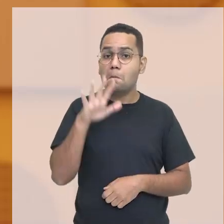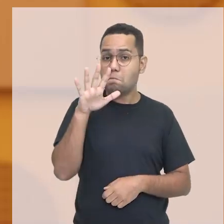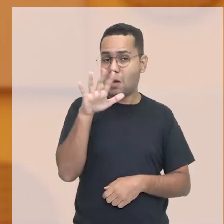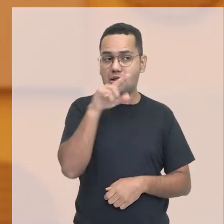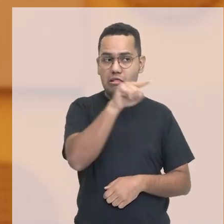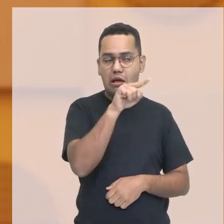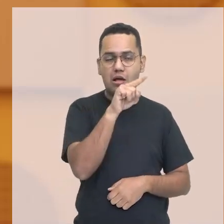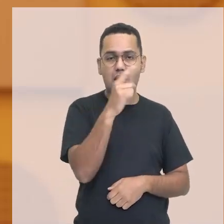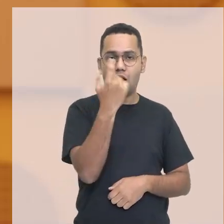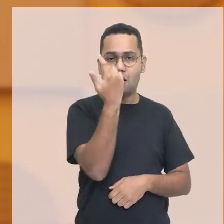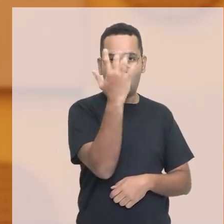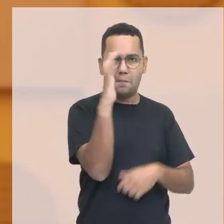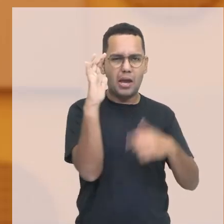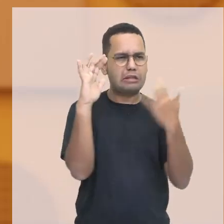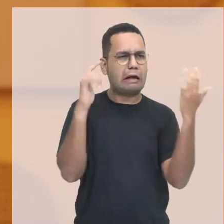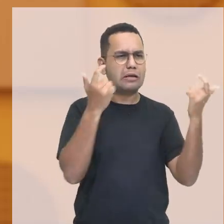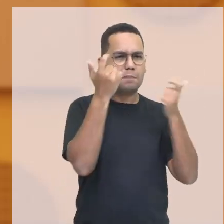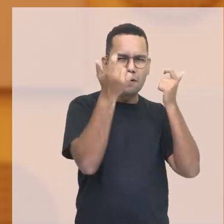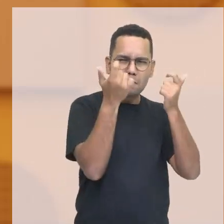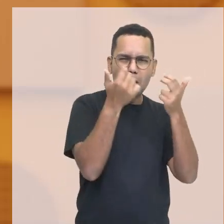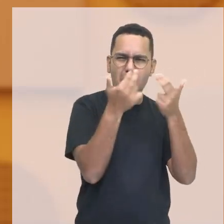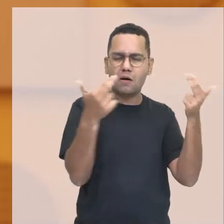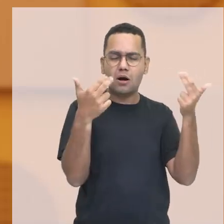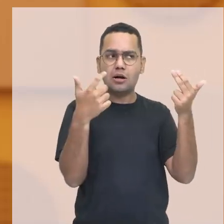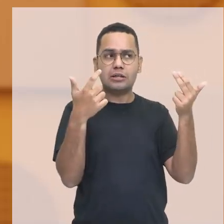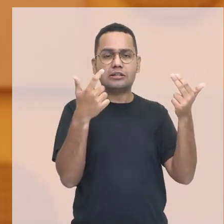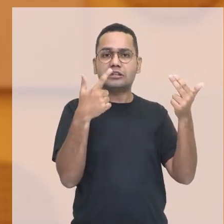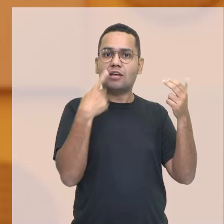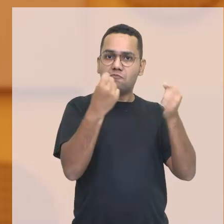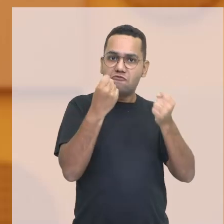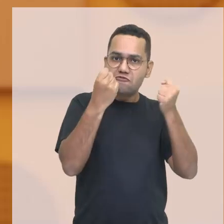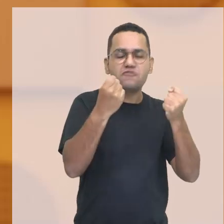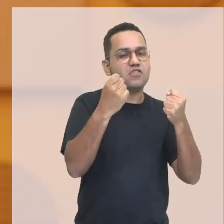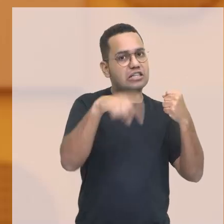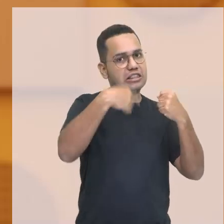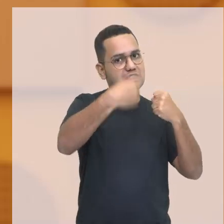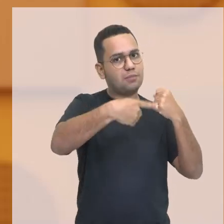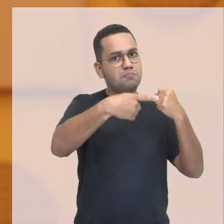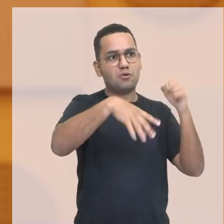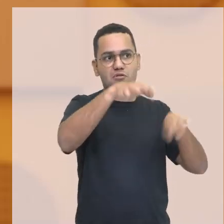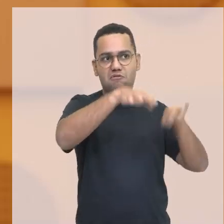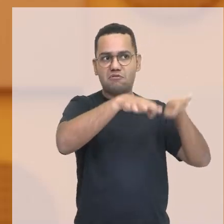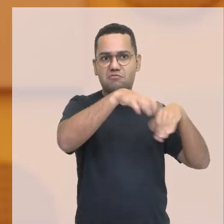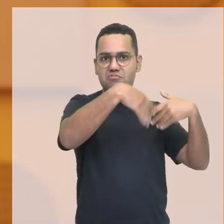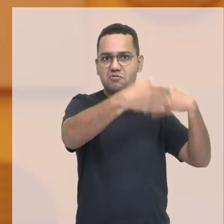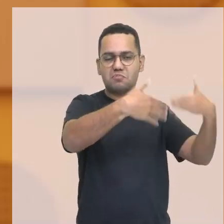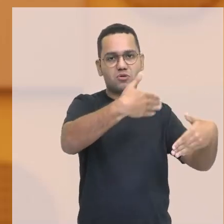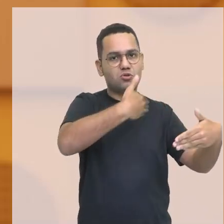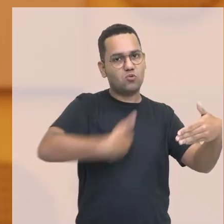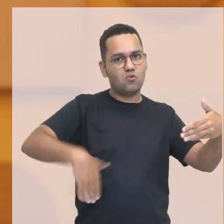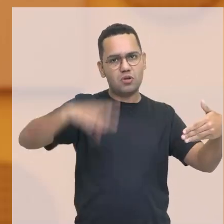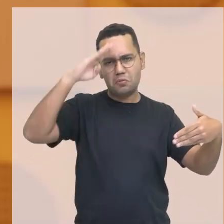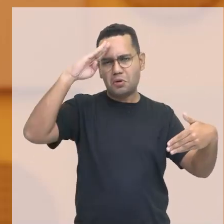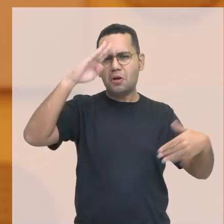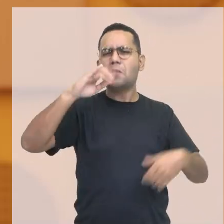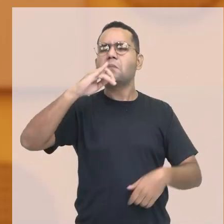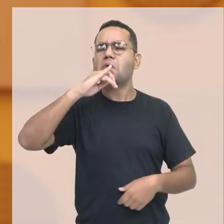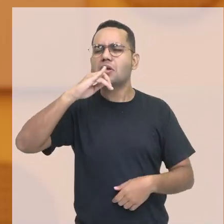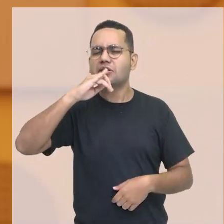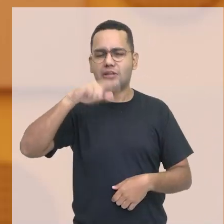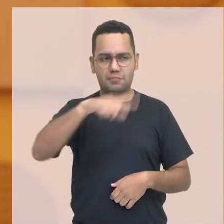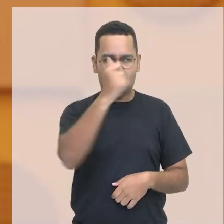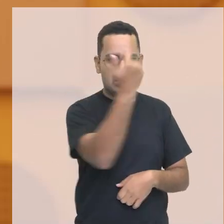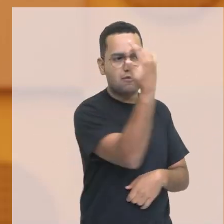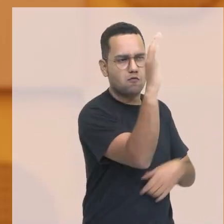a partir da execução desses grandes projetos, quando via-se, inclusive, que grande parte da floresta era derrubada com a finalidade